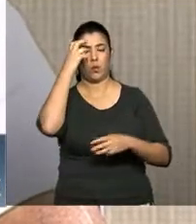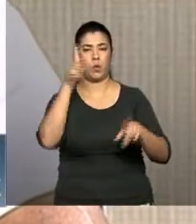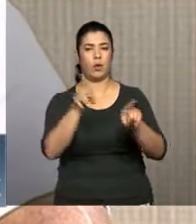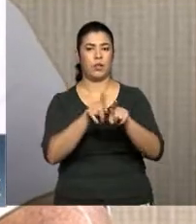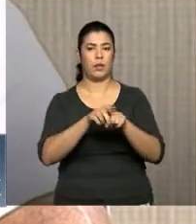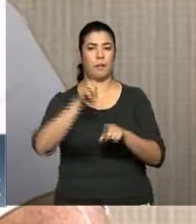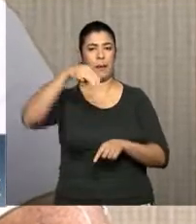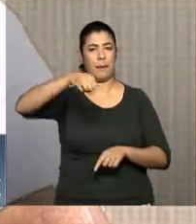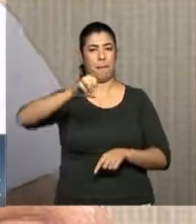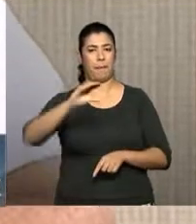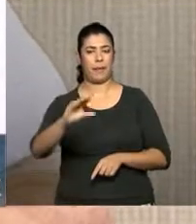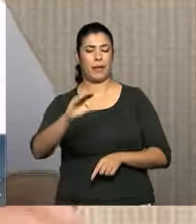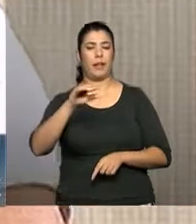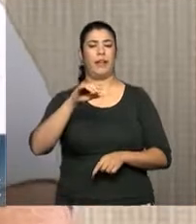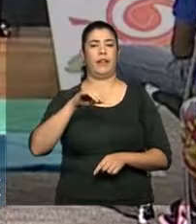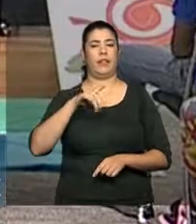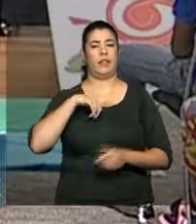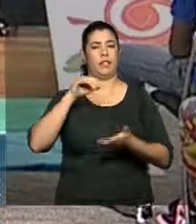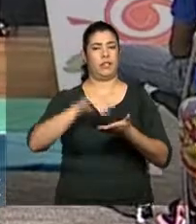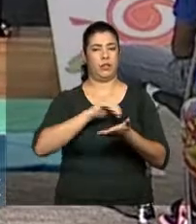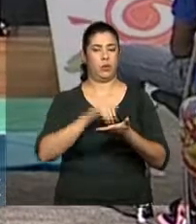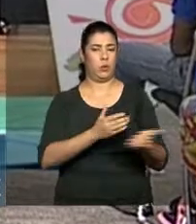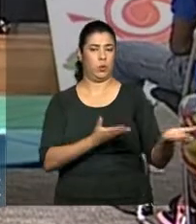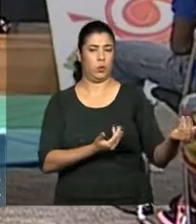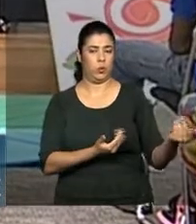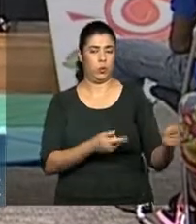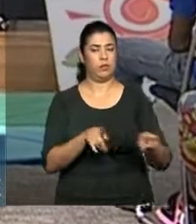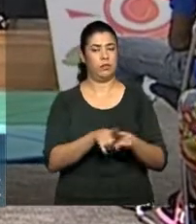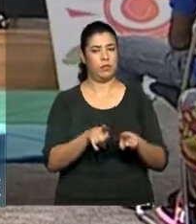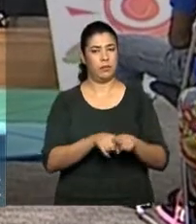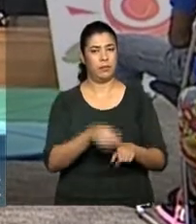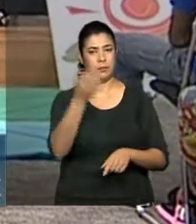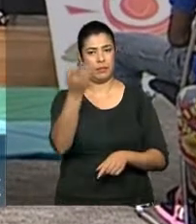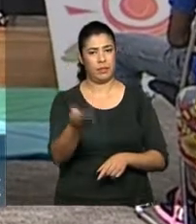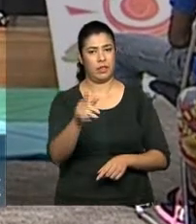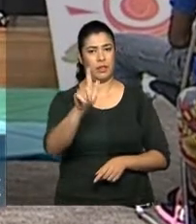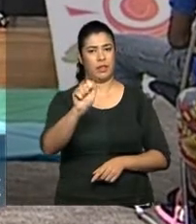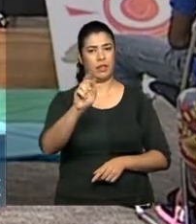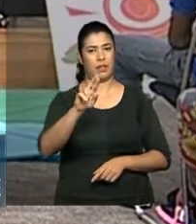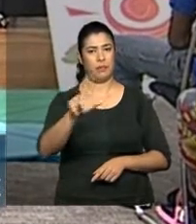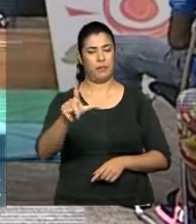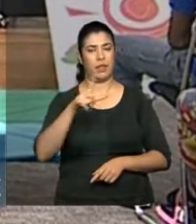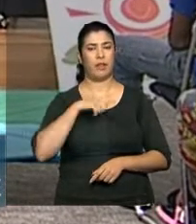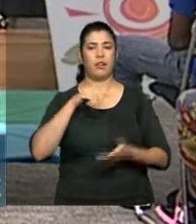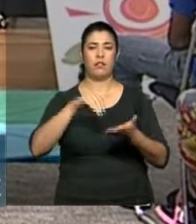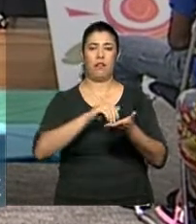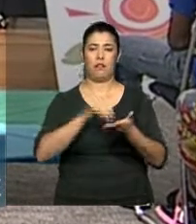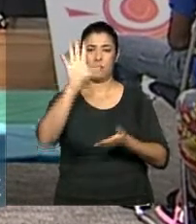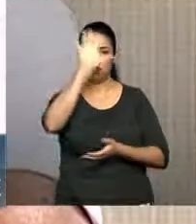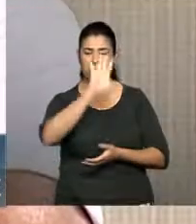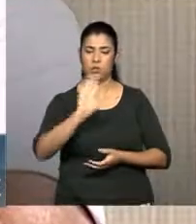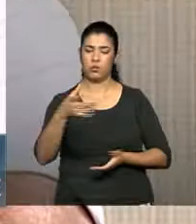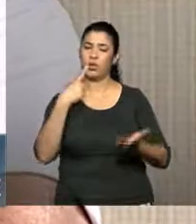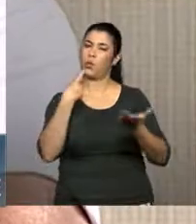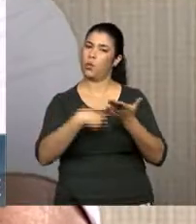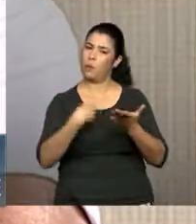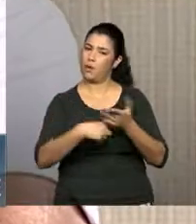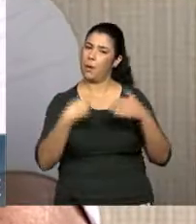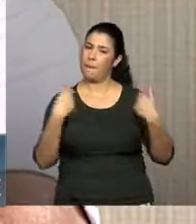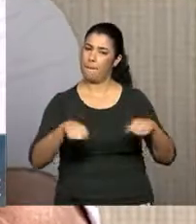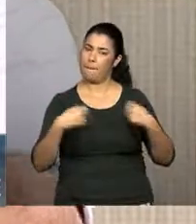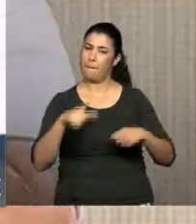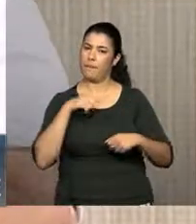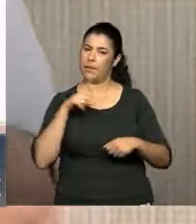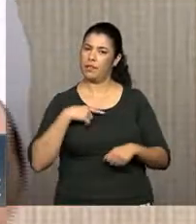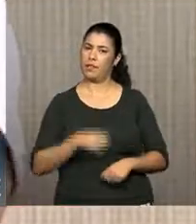nacional da juventude é o nosso gabriel aliás a secretaria geral não têm assento já combinei grosseto vai ter que têm assento